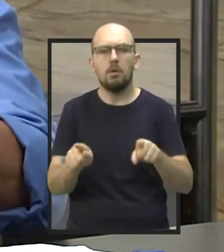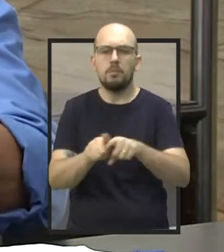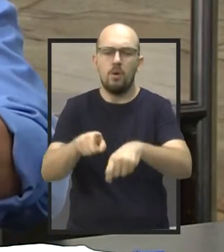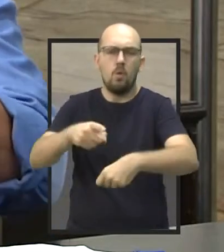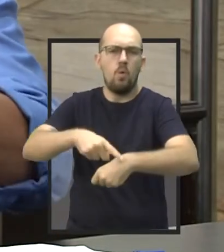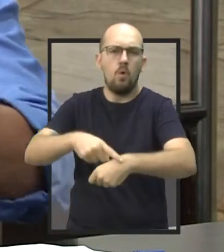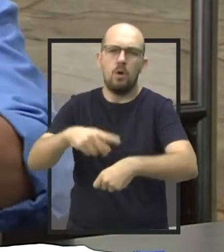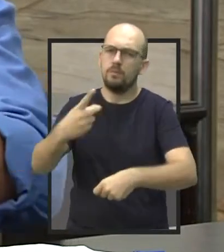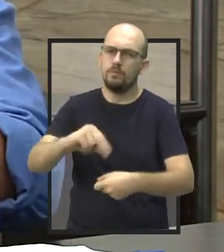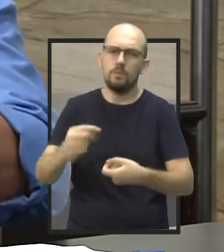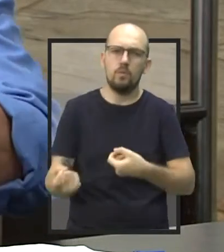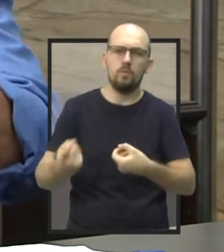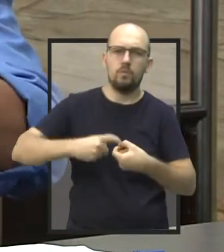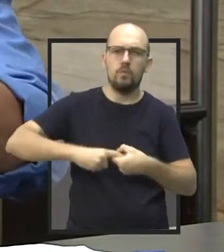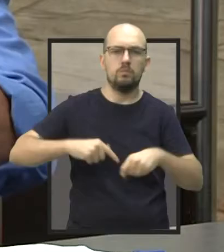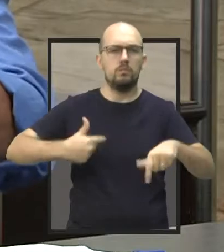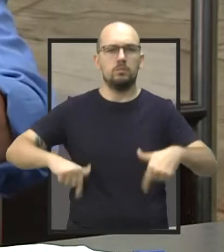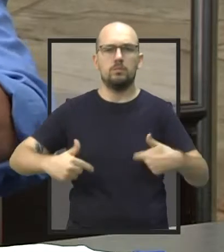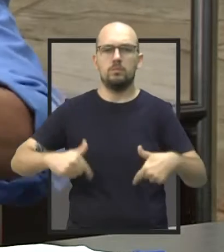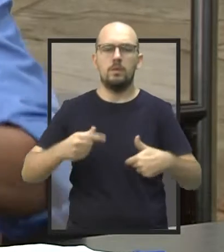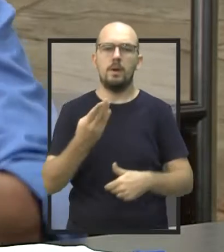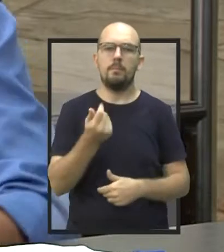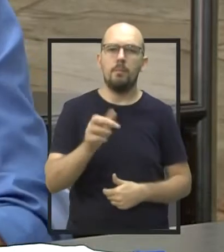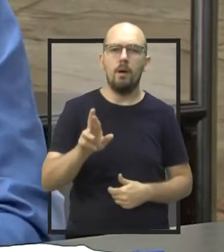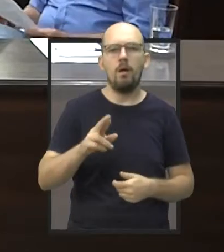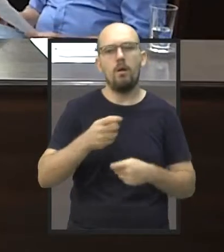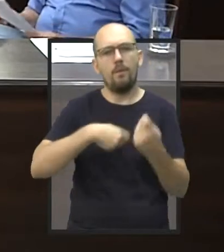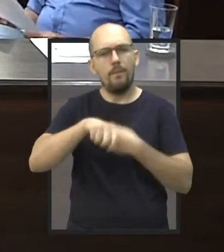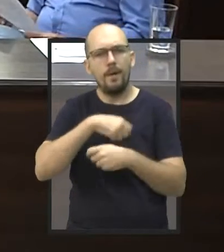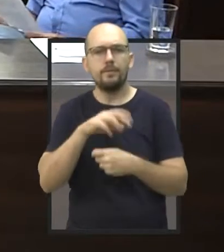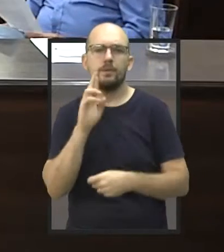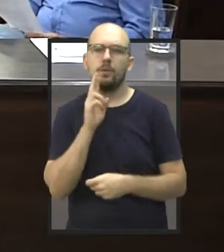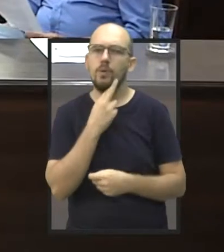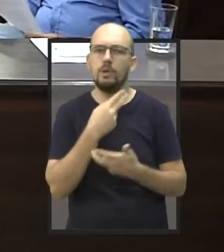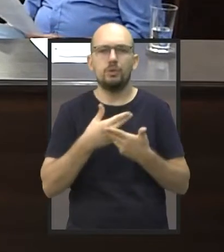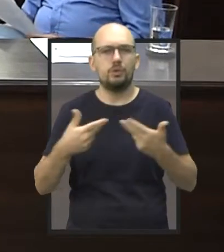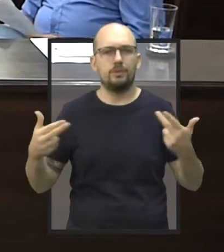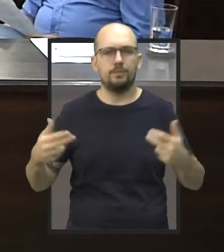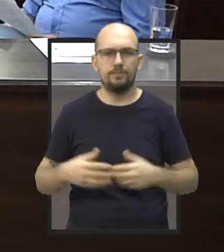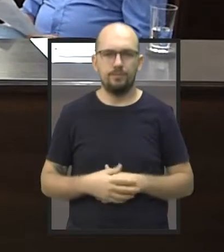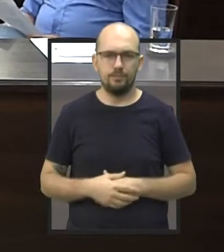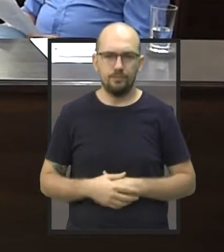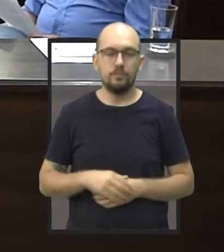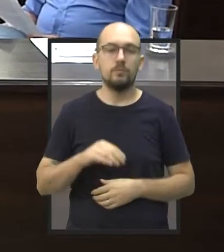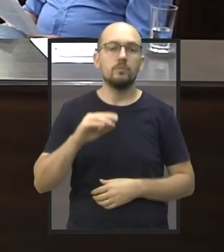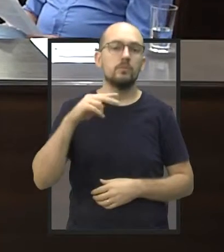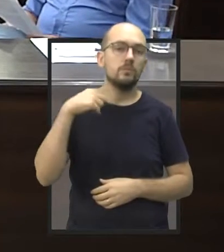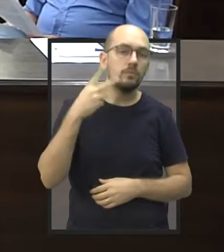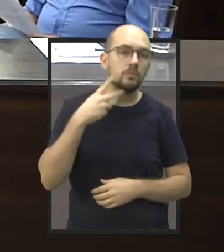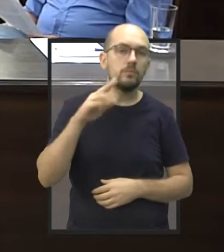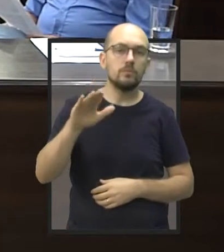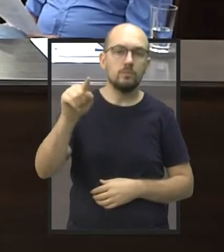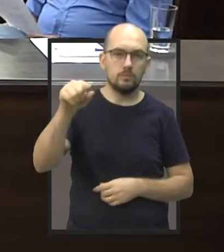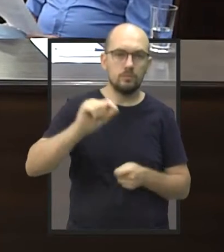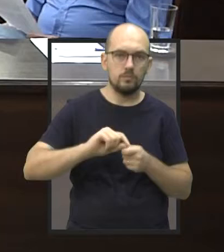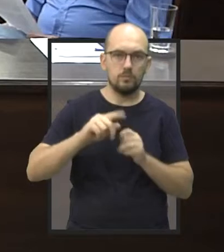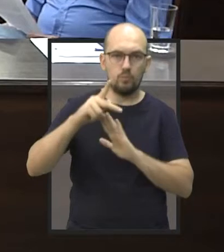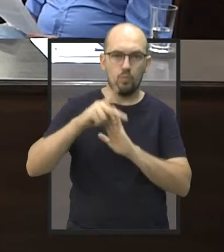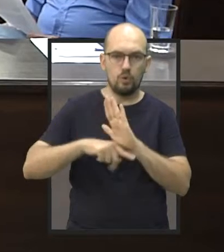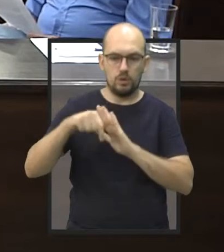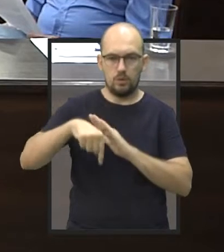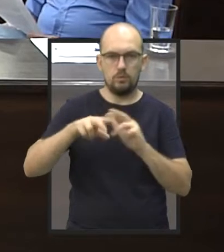de abrir o comércio de uma maneira geral, bares e restaurantes. Vereador, o senhor fez um projeto aqui na casa que já